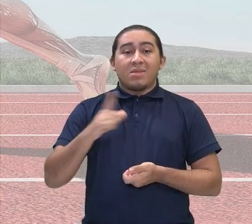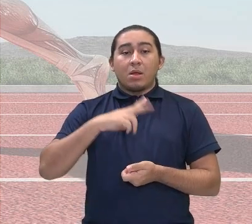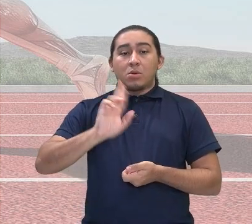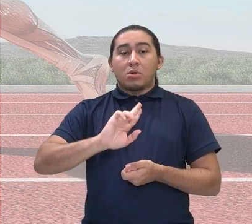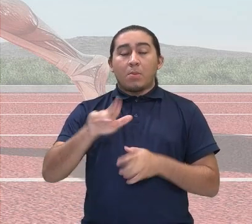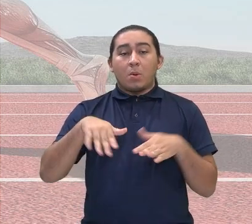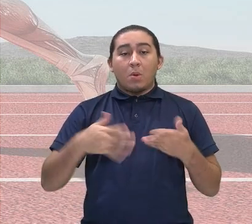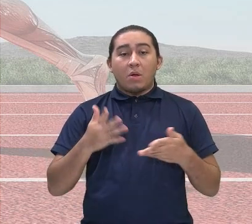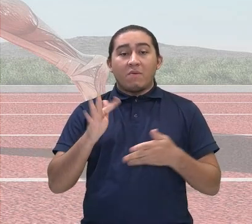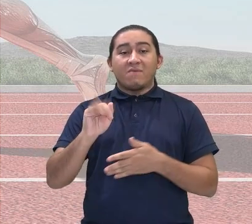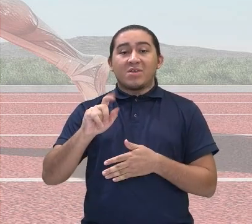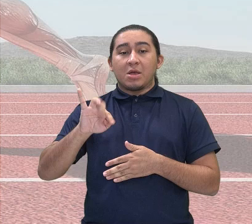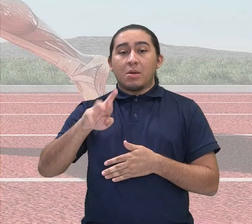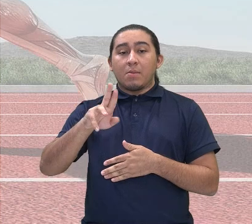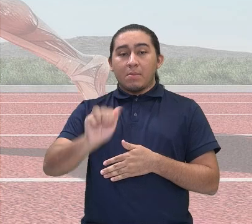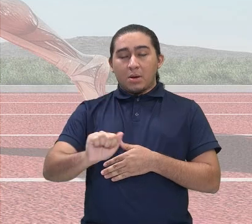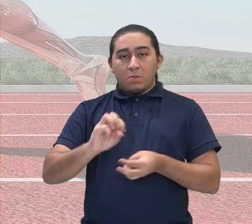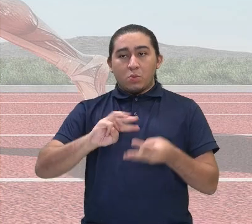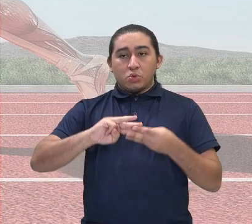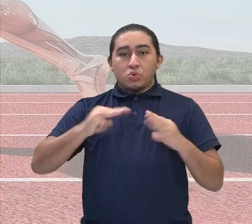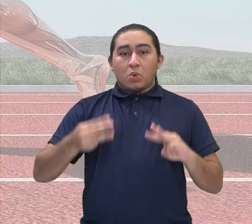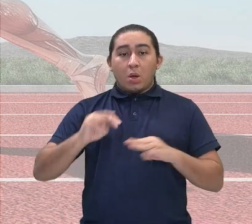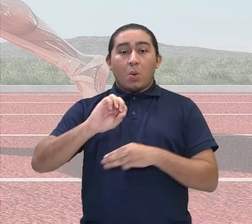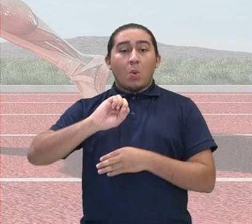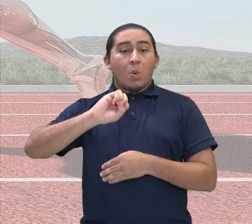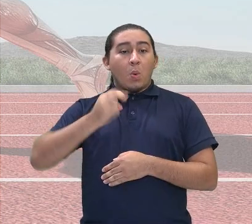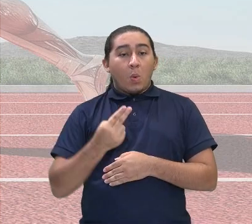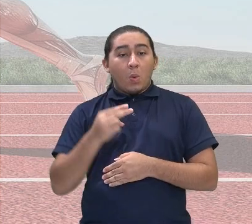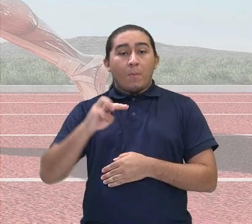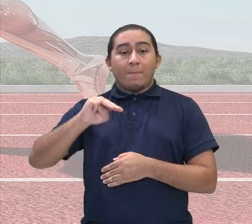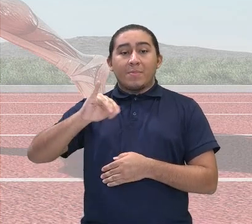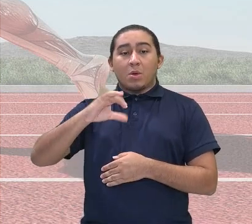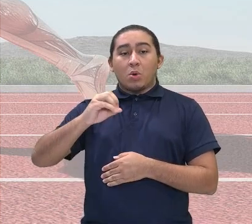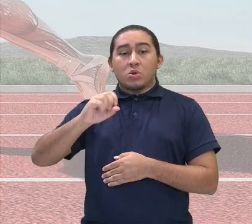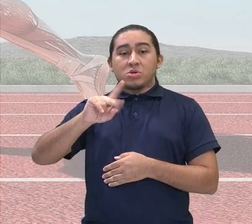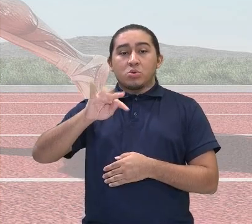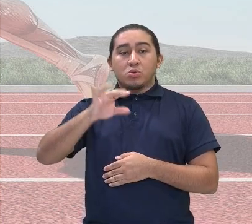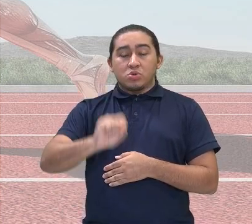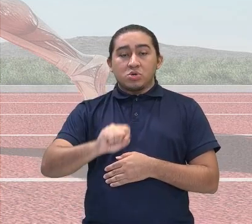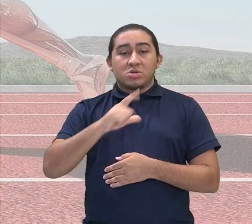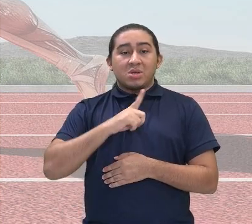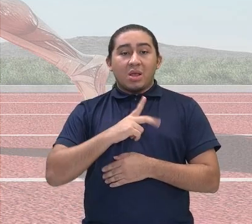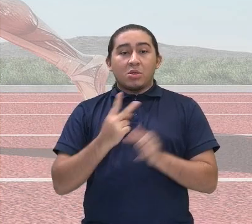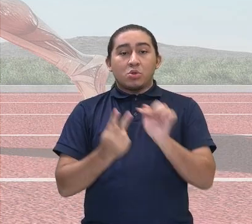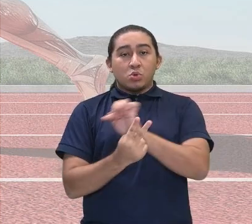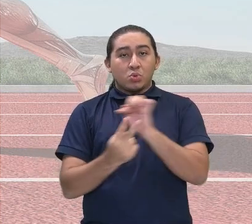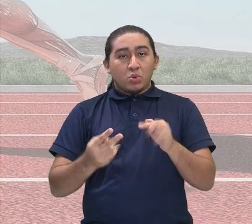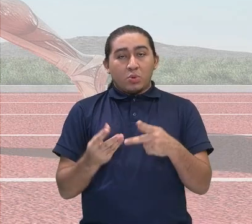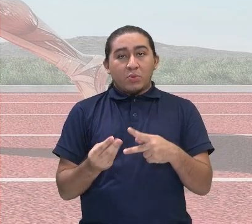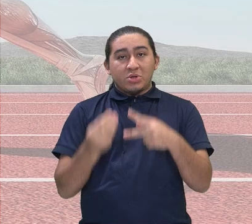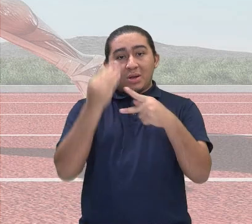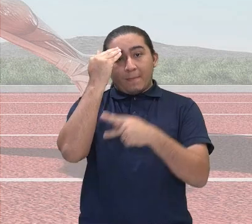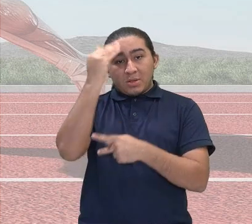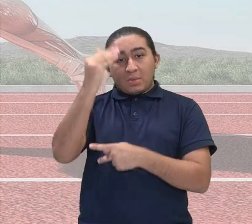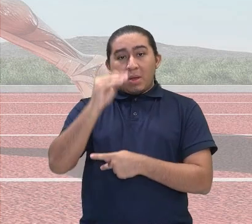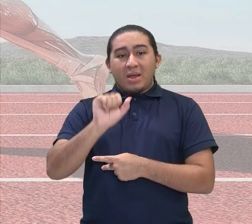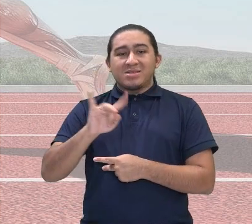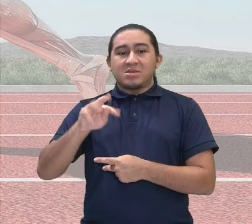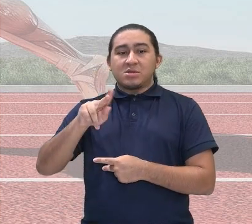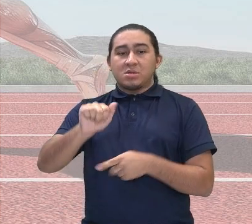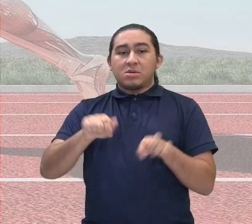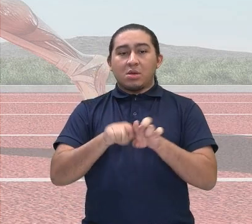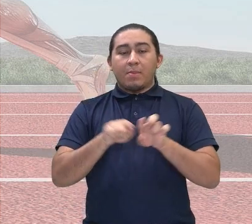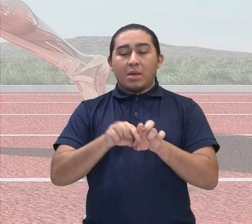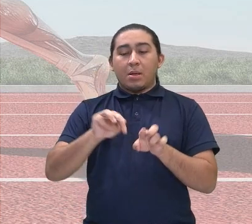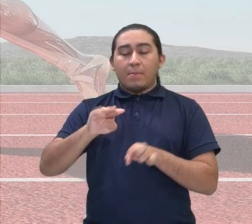nome de fibras musculares ou miócitos. São ricas em duas proteínas, actina e